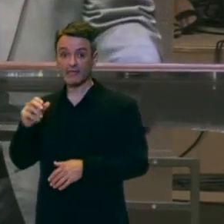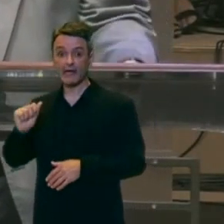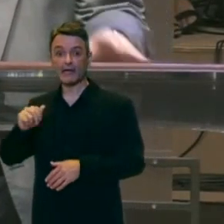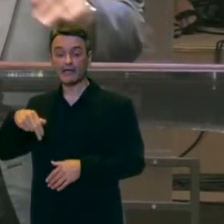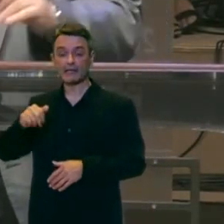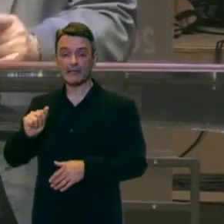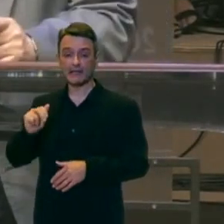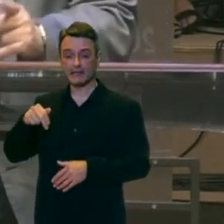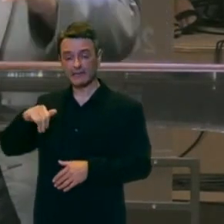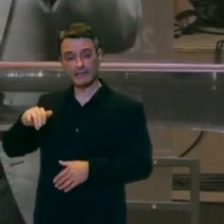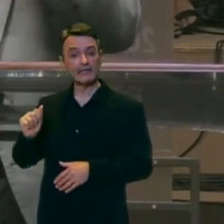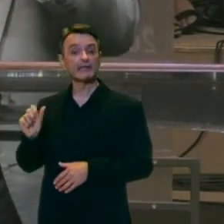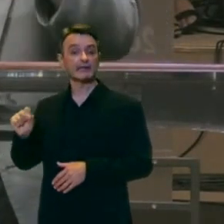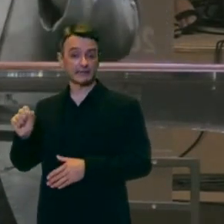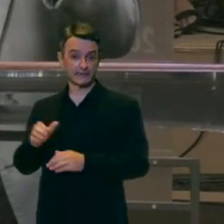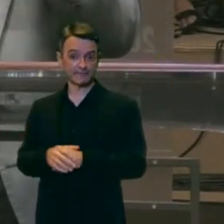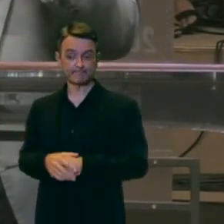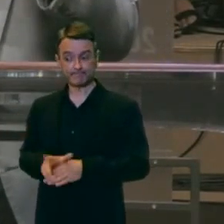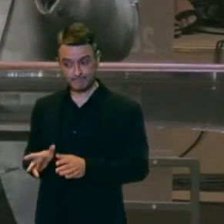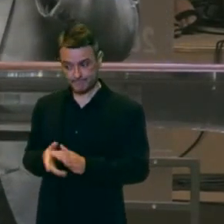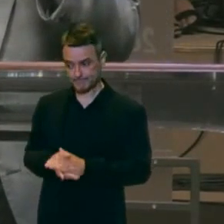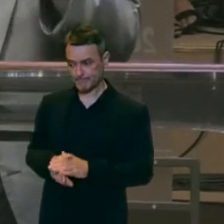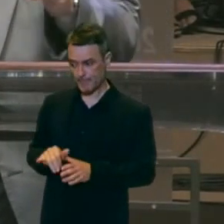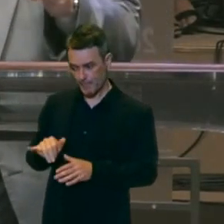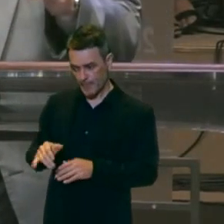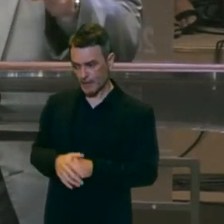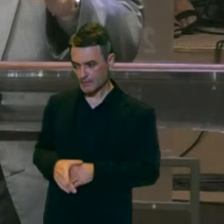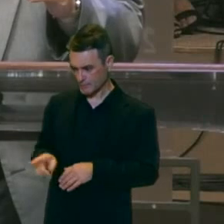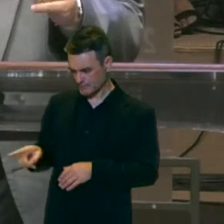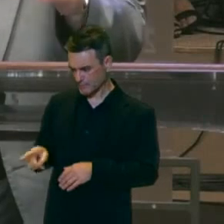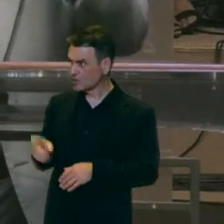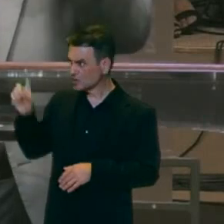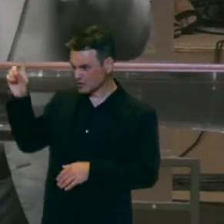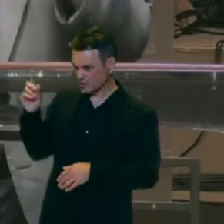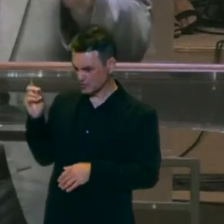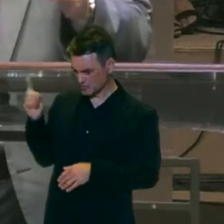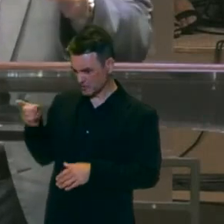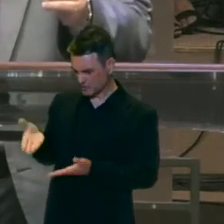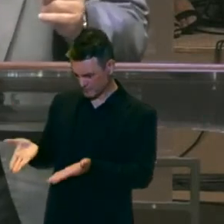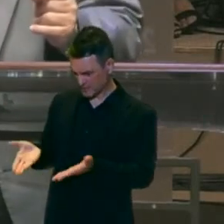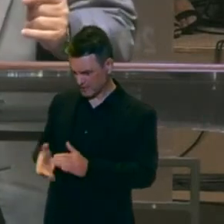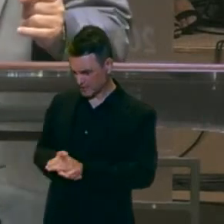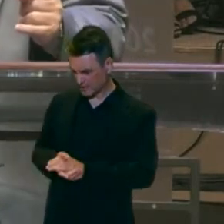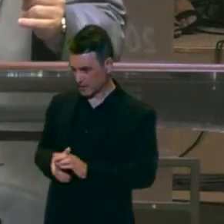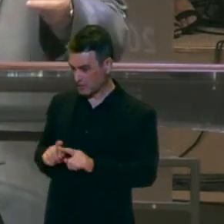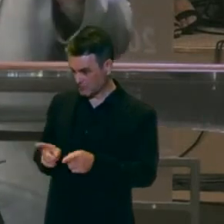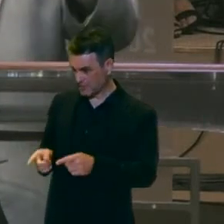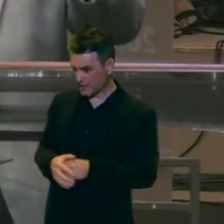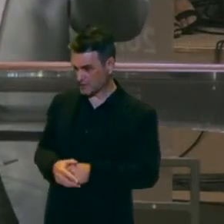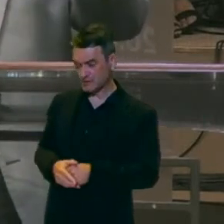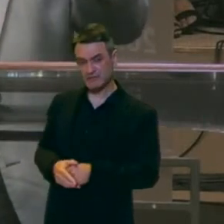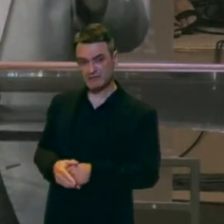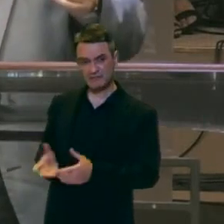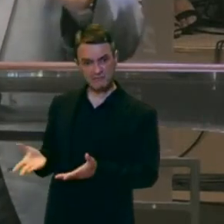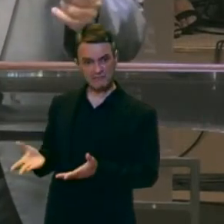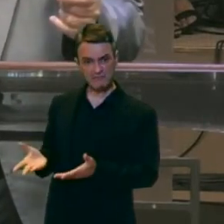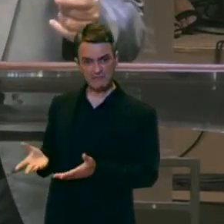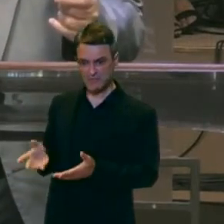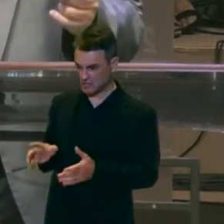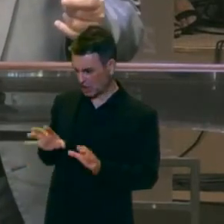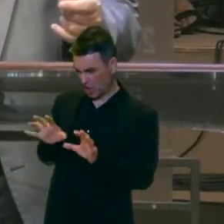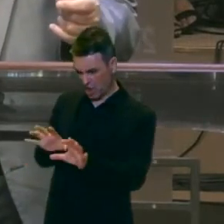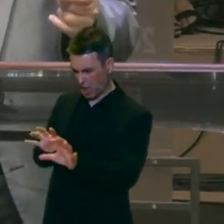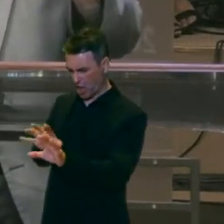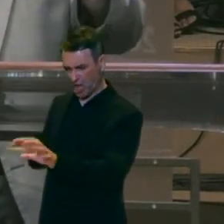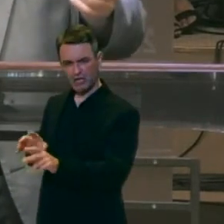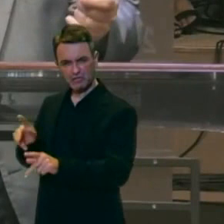Ananias, o Senhor não o enviou, mas assim mesmo você persuadiu esta